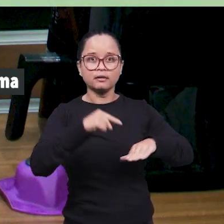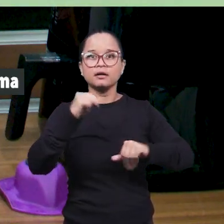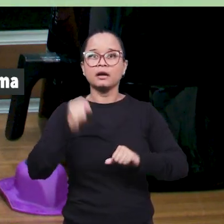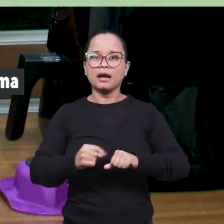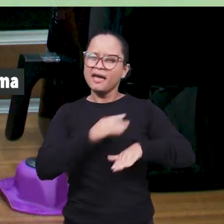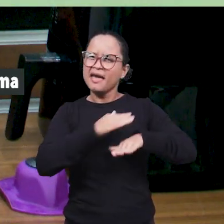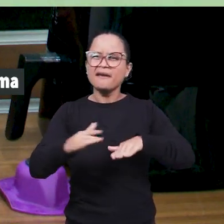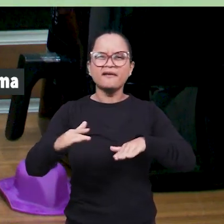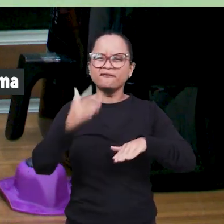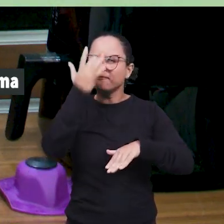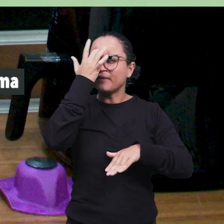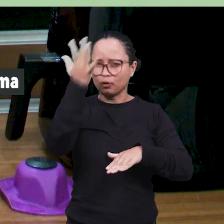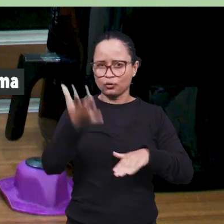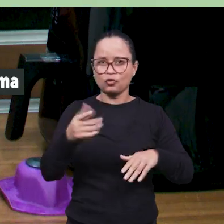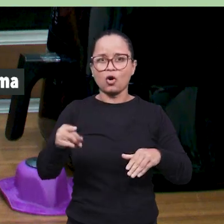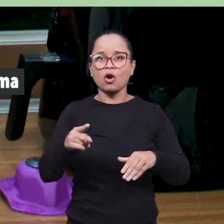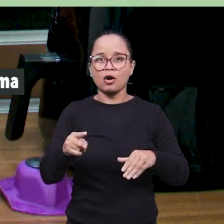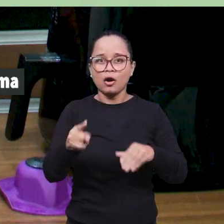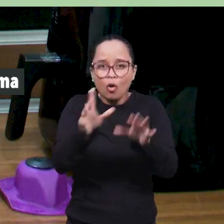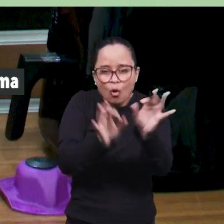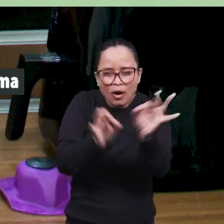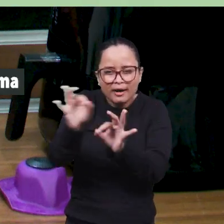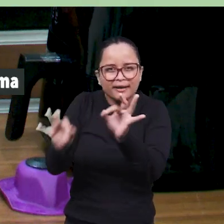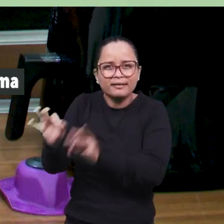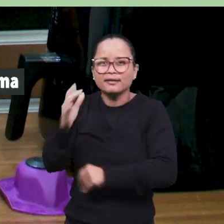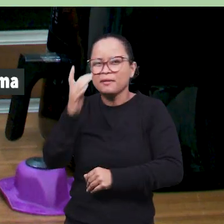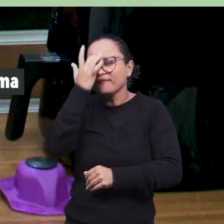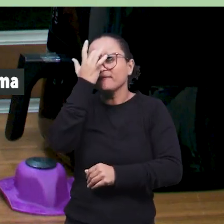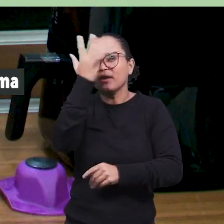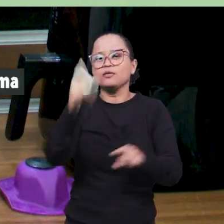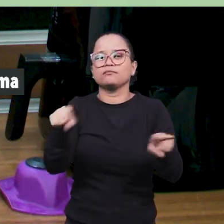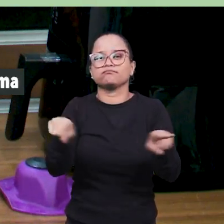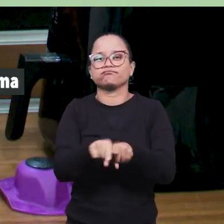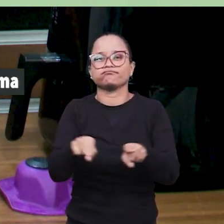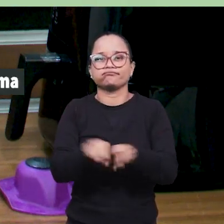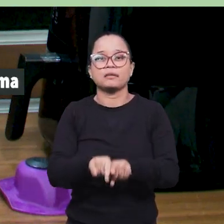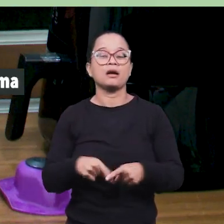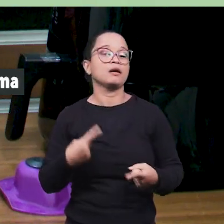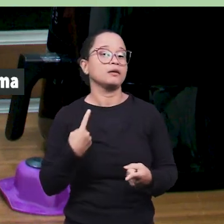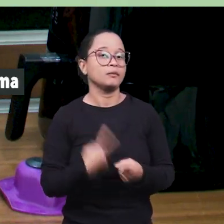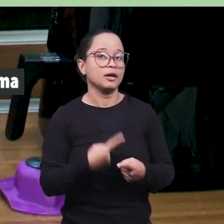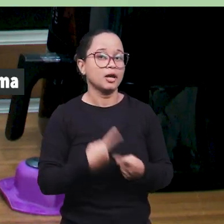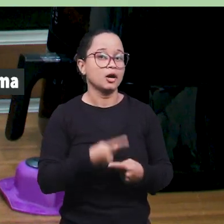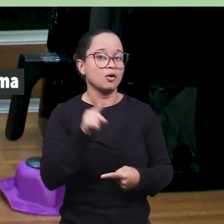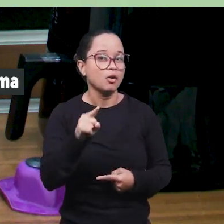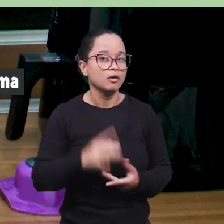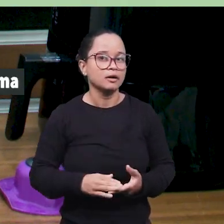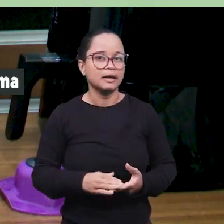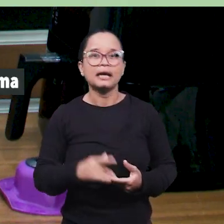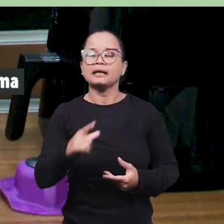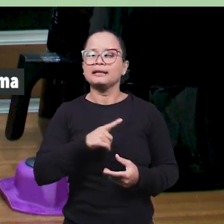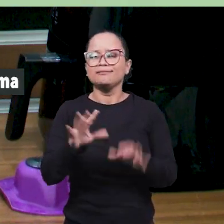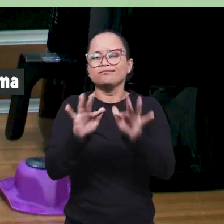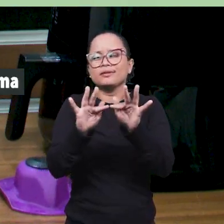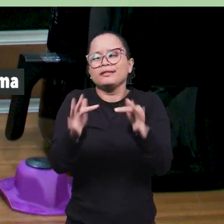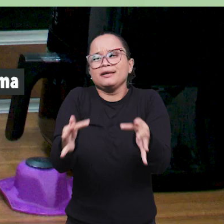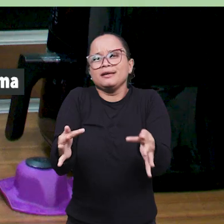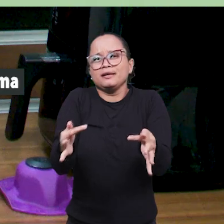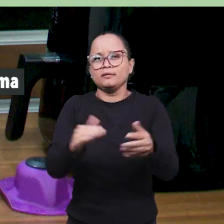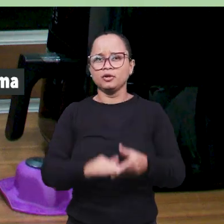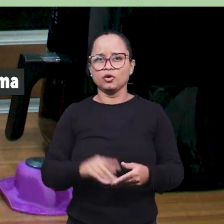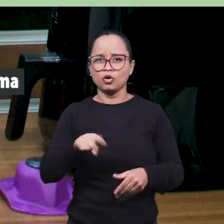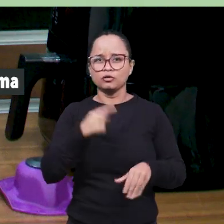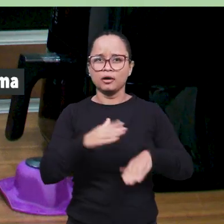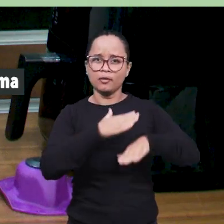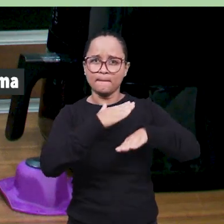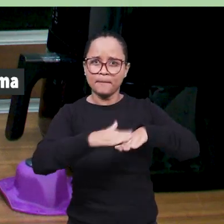muito prático. A montagem dele, mais ainda. Por quê? Ele segue muito simples. Nós